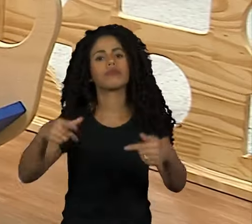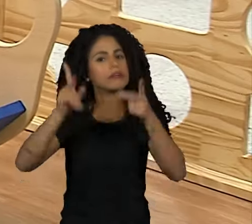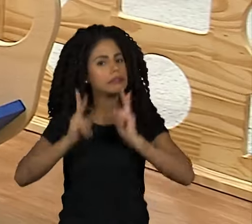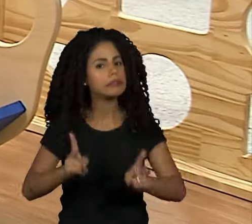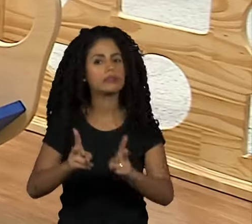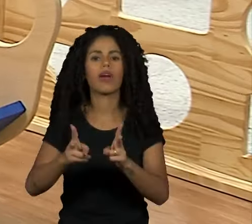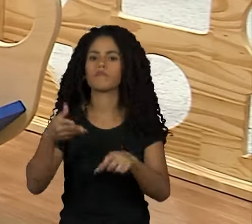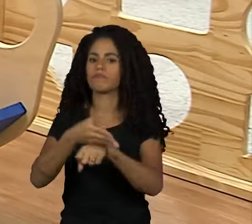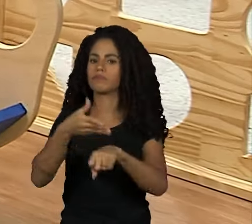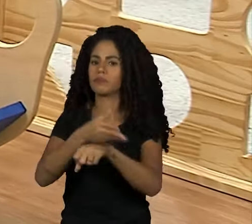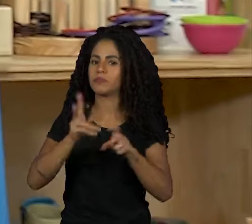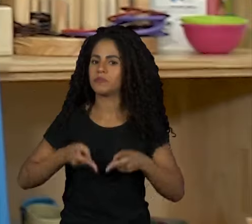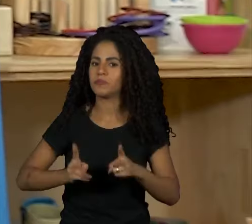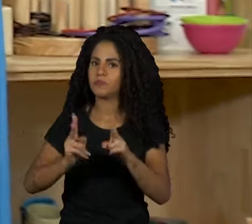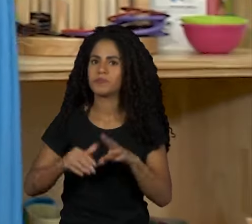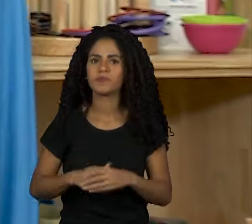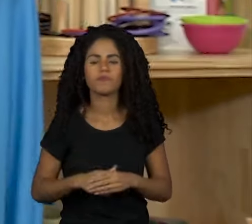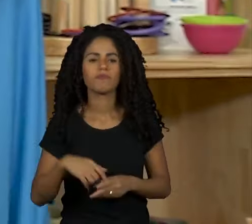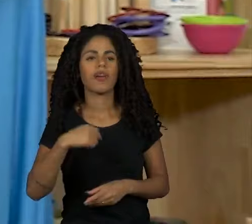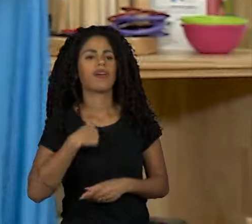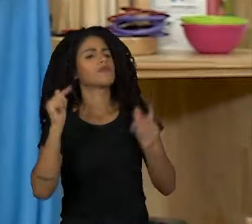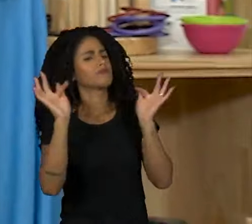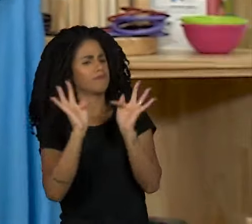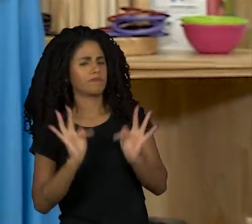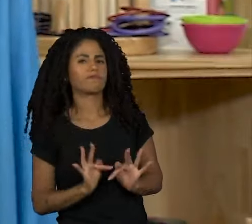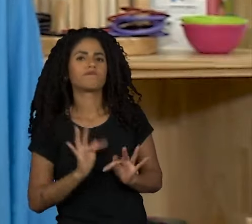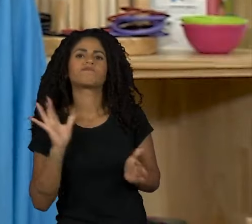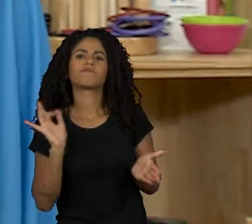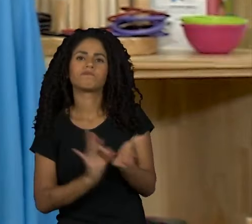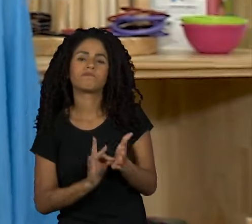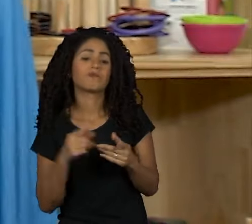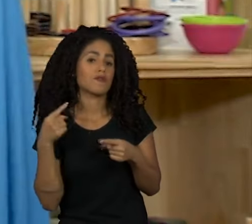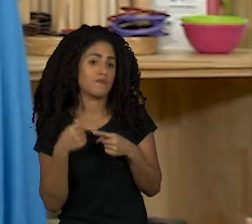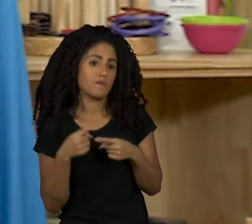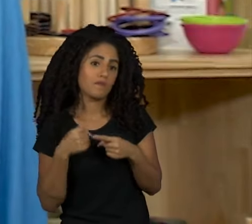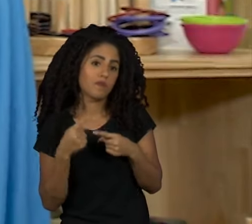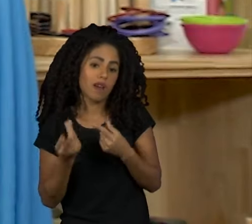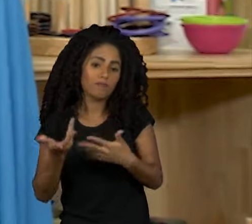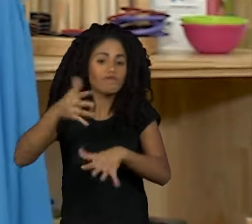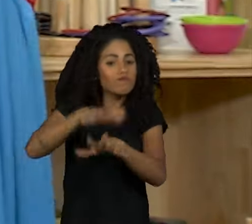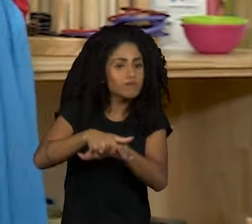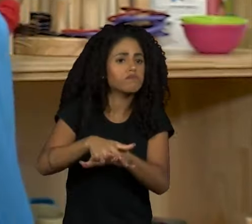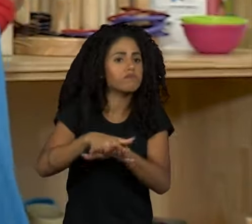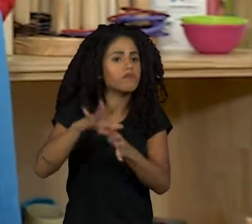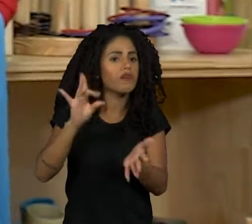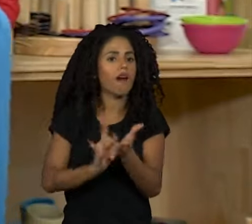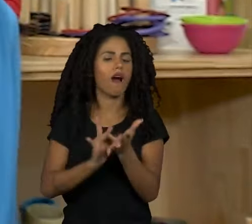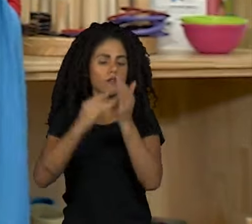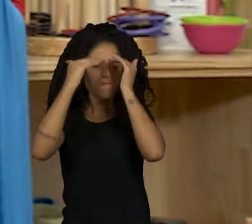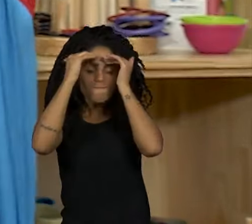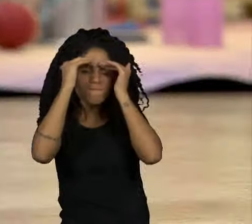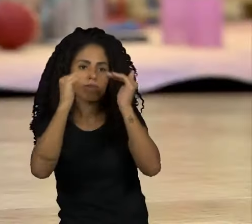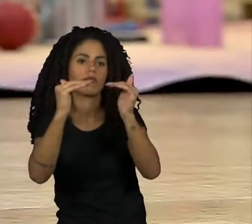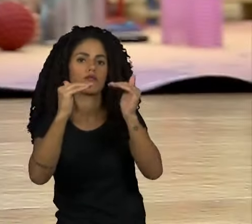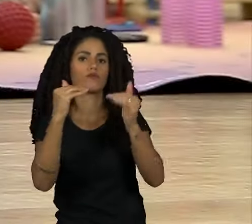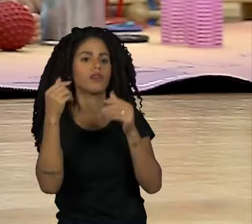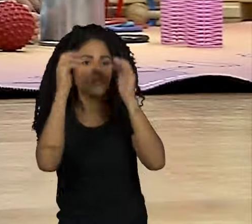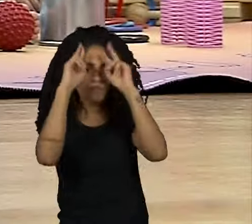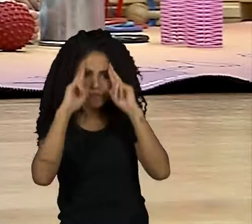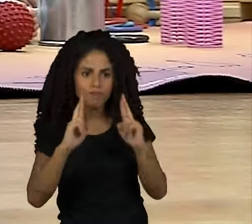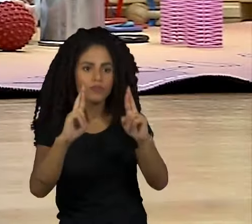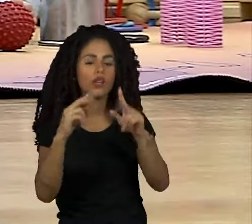no projeto. Eu fico muito feliz, que foi um lugar de muita inclusão, respeito. Eu vi que a minha